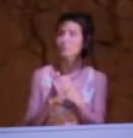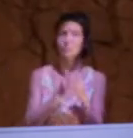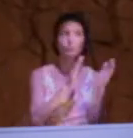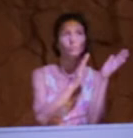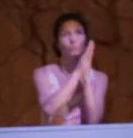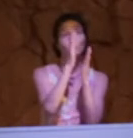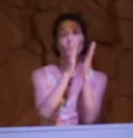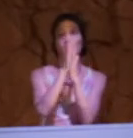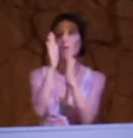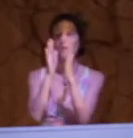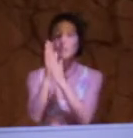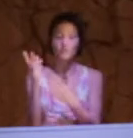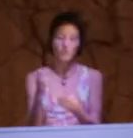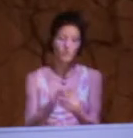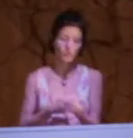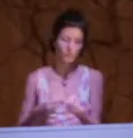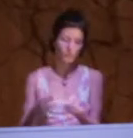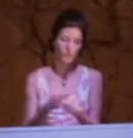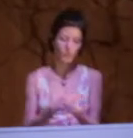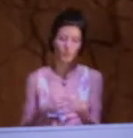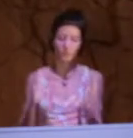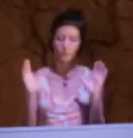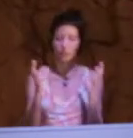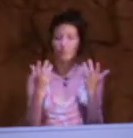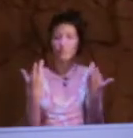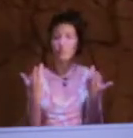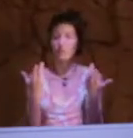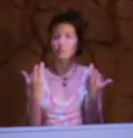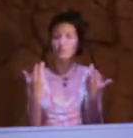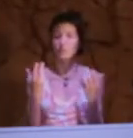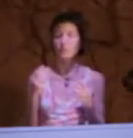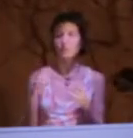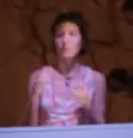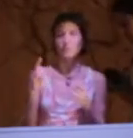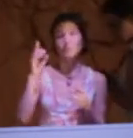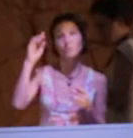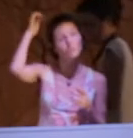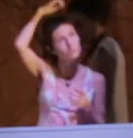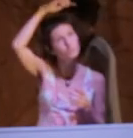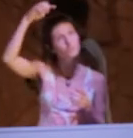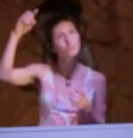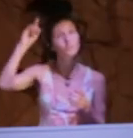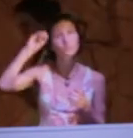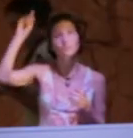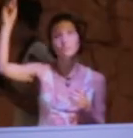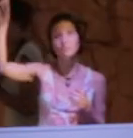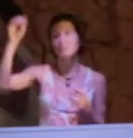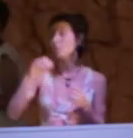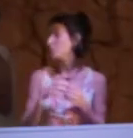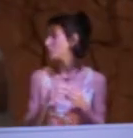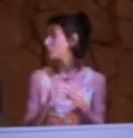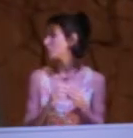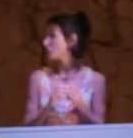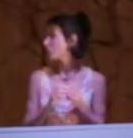tem isso. E que, falando de festa, né, eles comemoram o Divino Espírito Santo, que é uma comemoração muito forte ali.